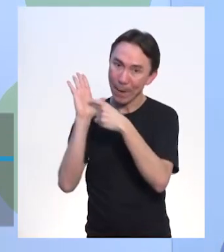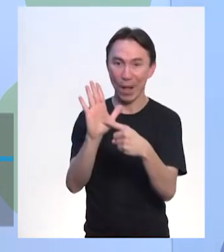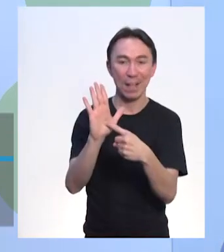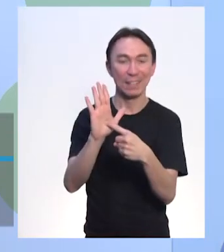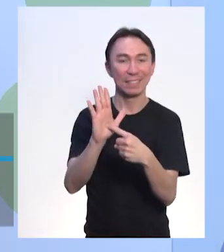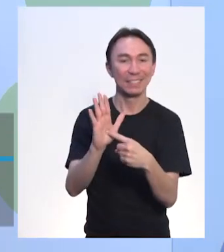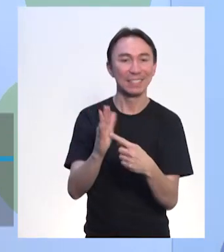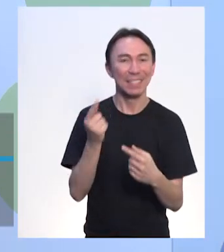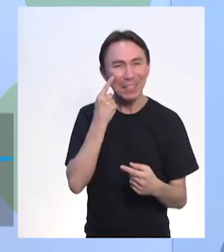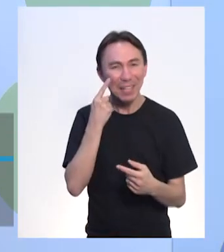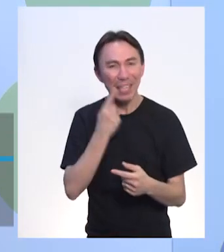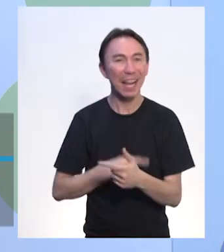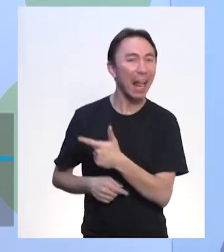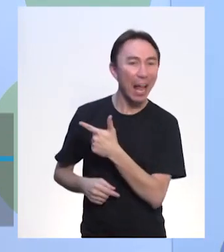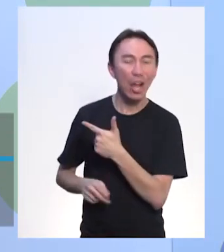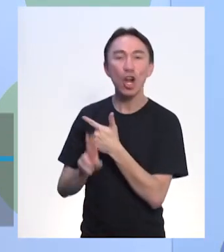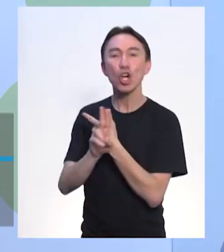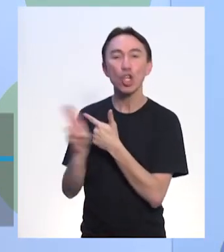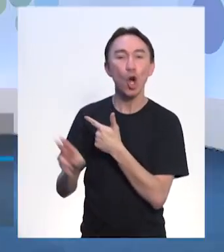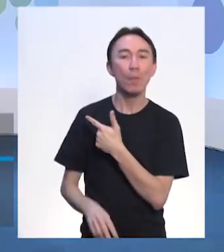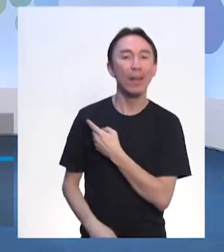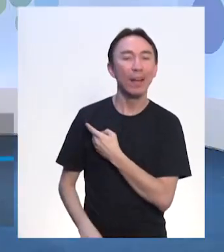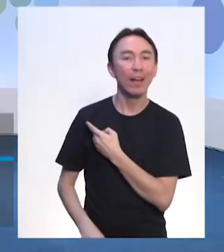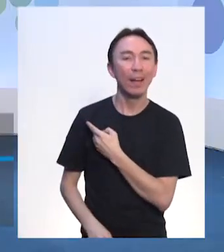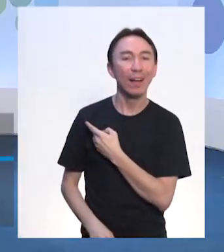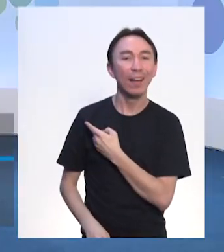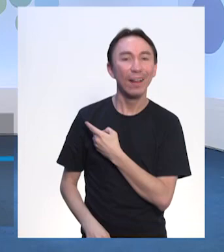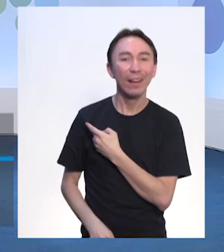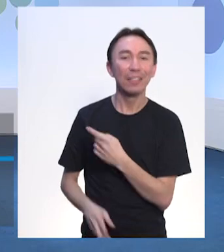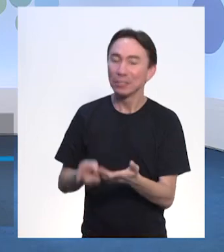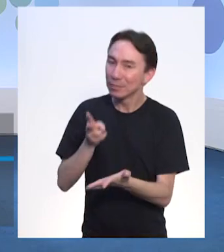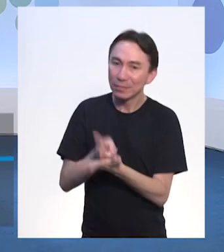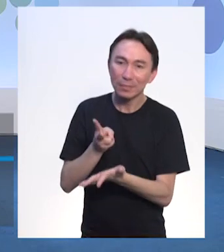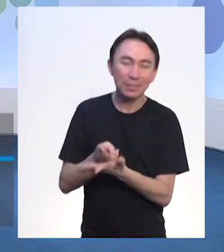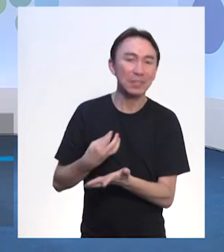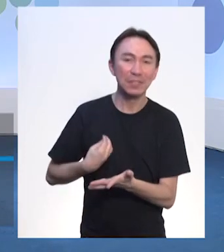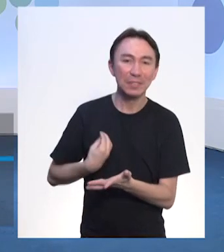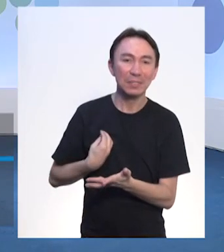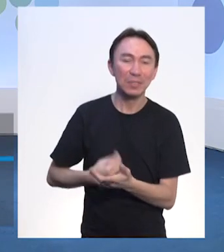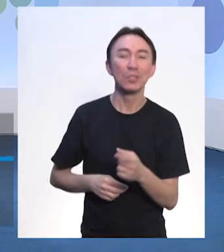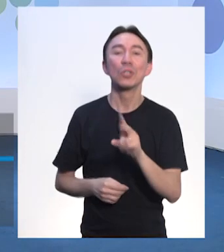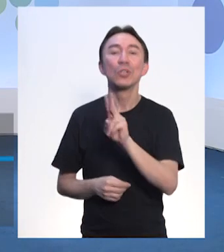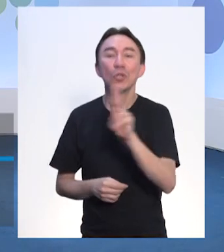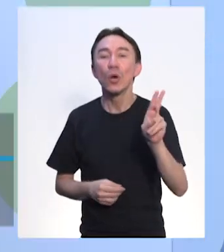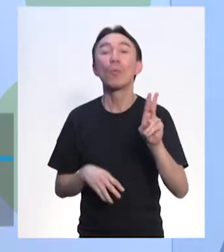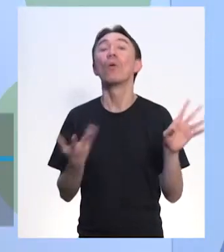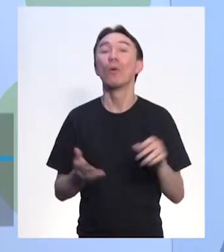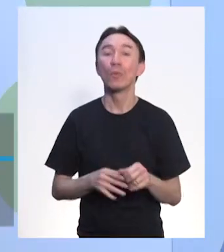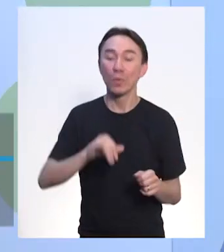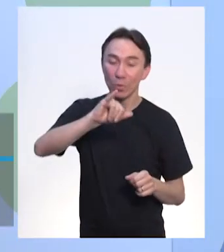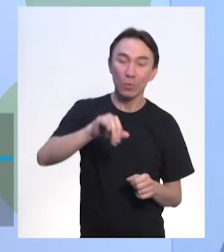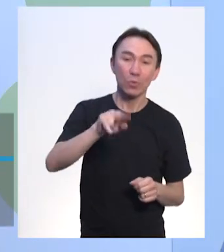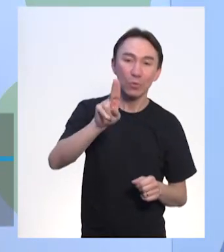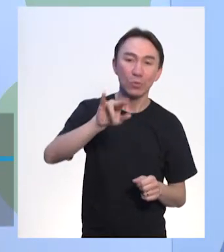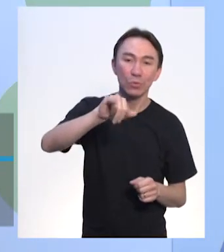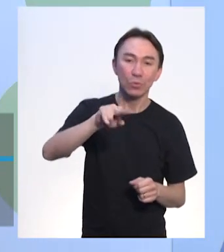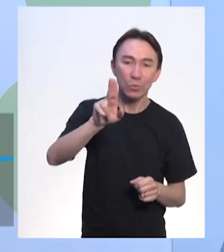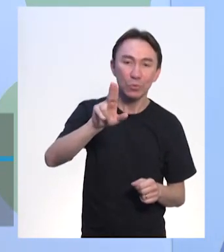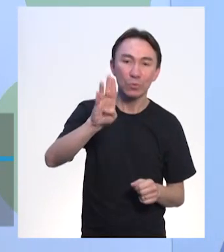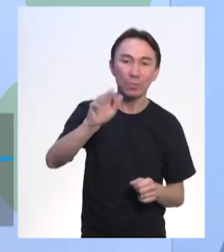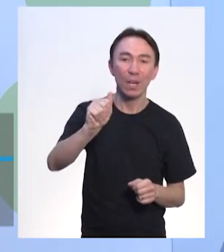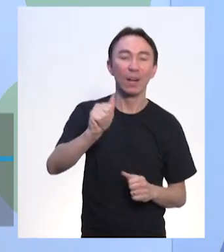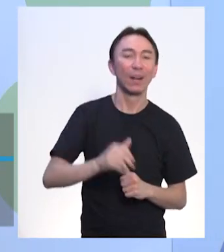ao unicórnio, que está presente nas nossas aulas sempre. Sim. E como foi o nome? Jujuba. Jujuba.